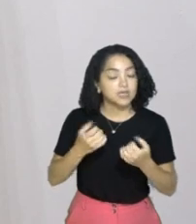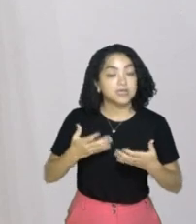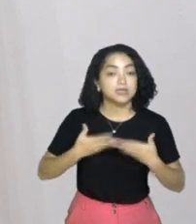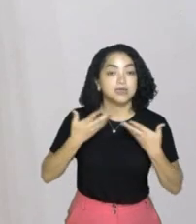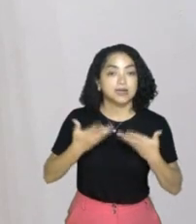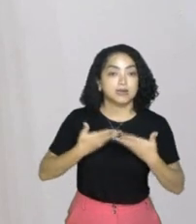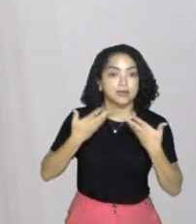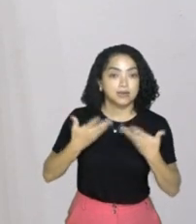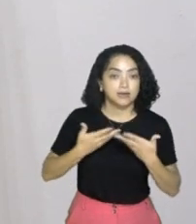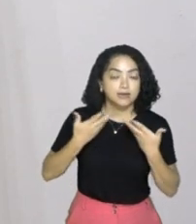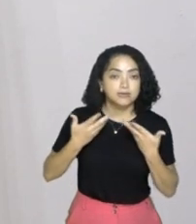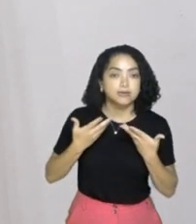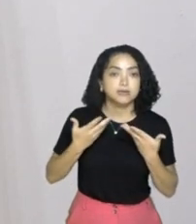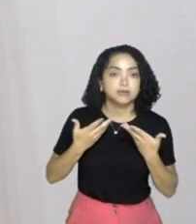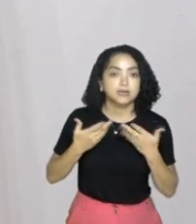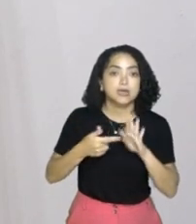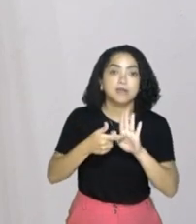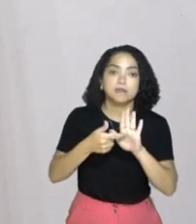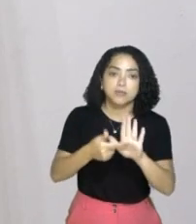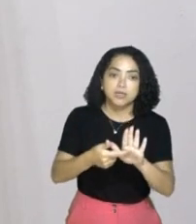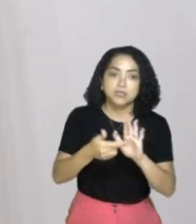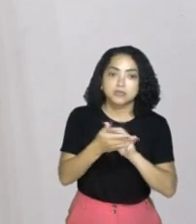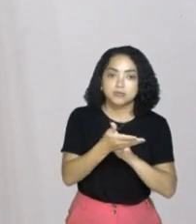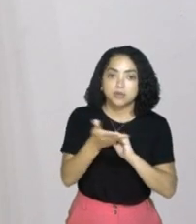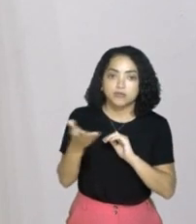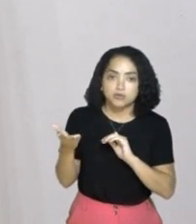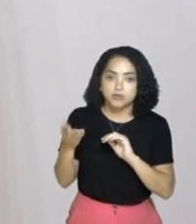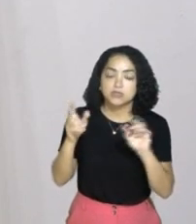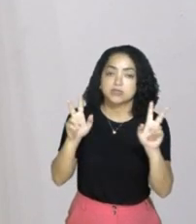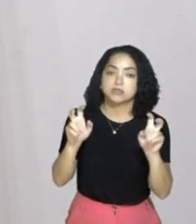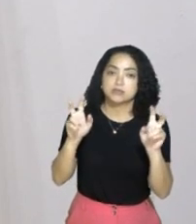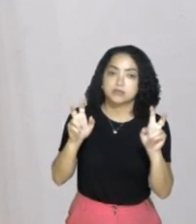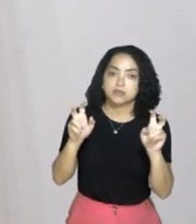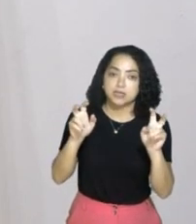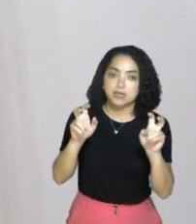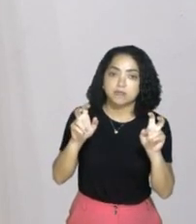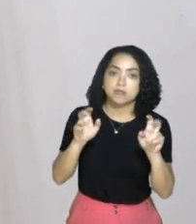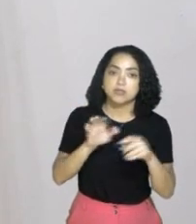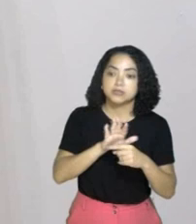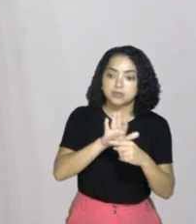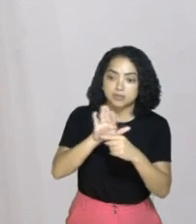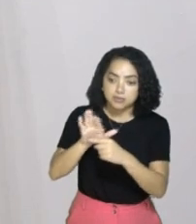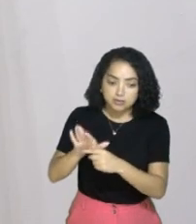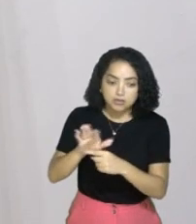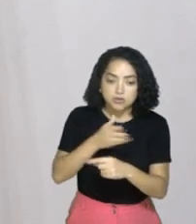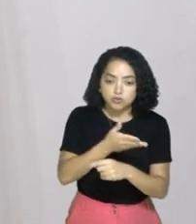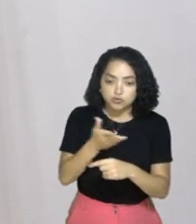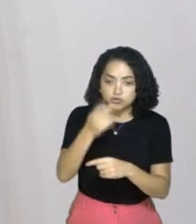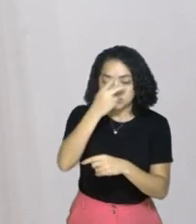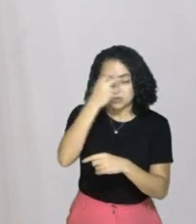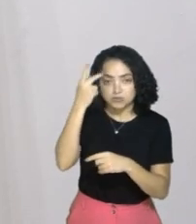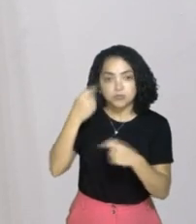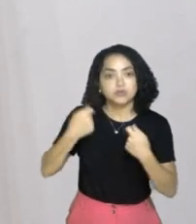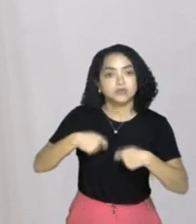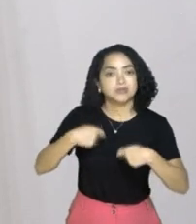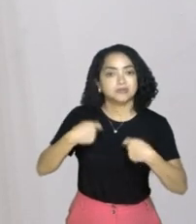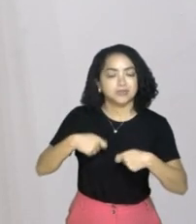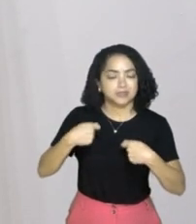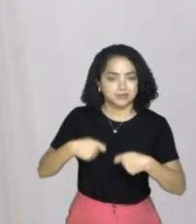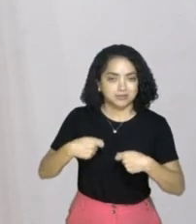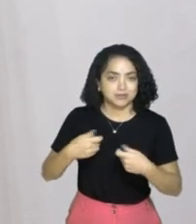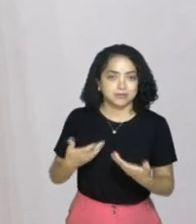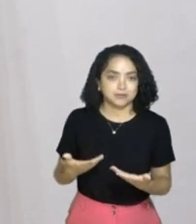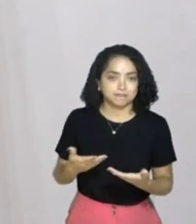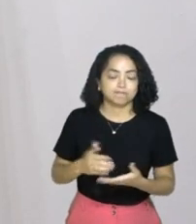poder trazer para este Parlamento temas e favorecem essas pessoas que tanto precisam do poder